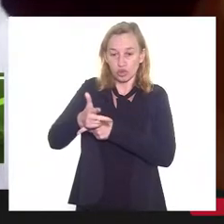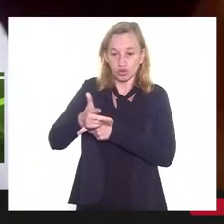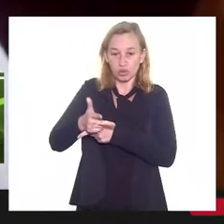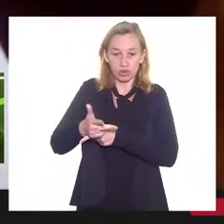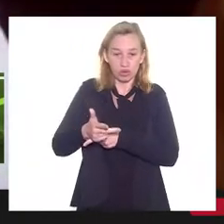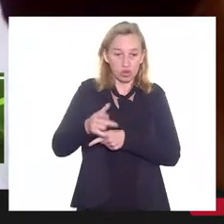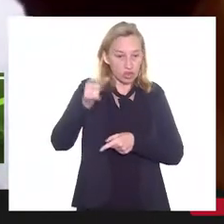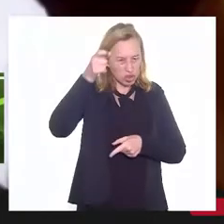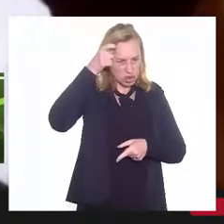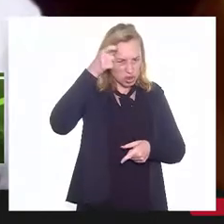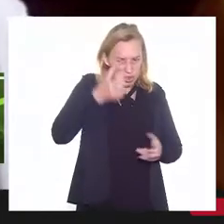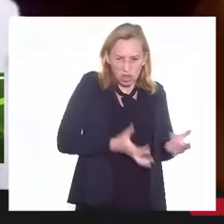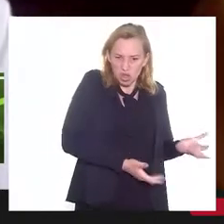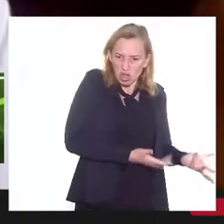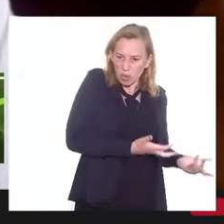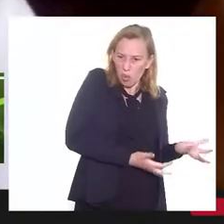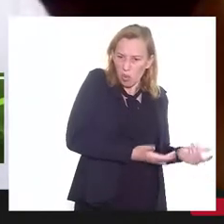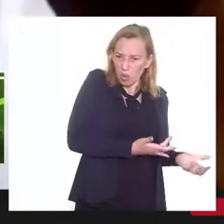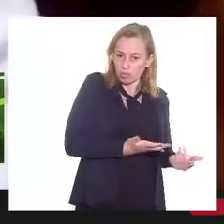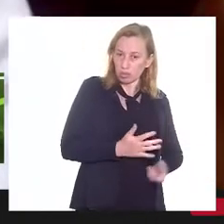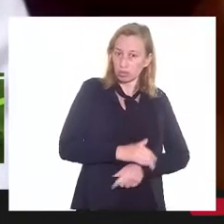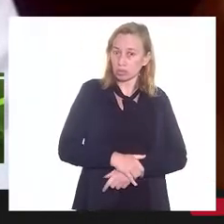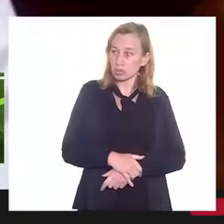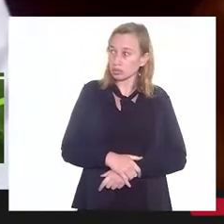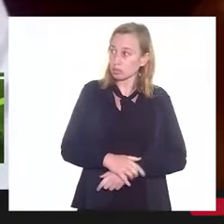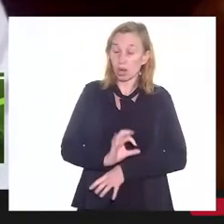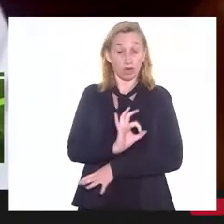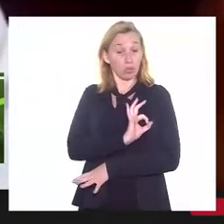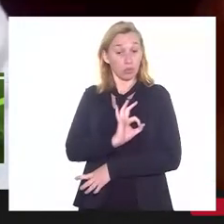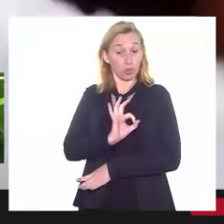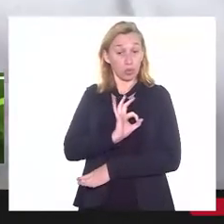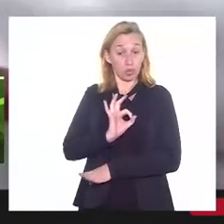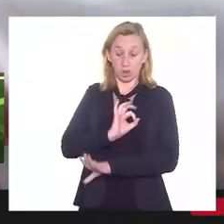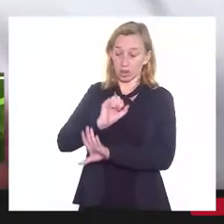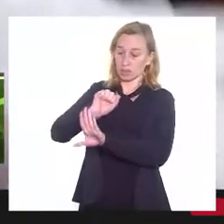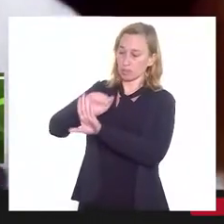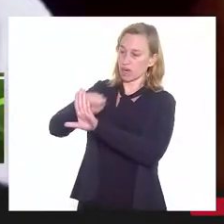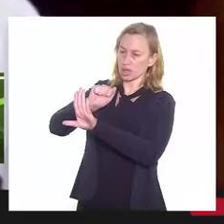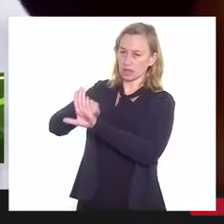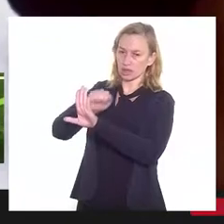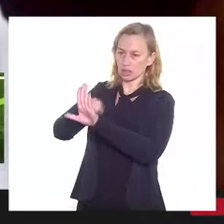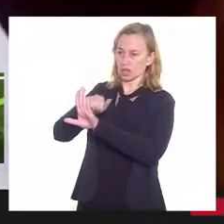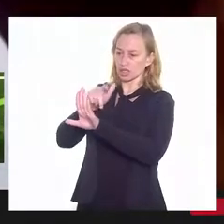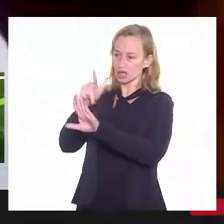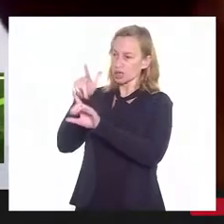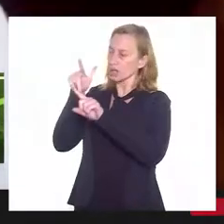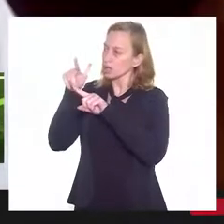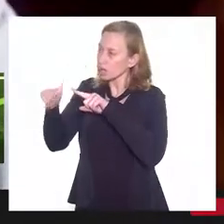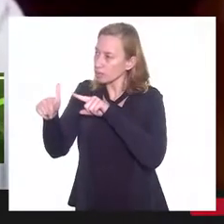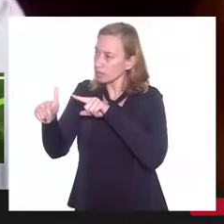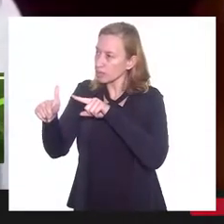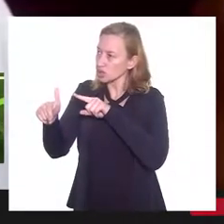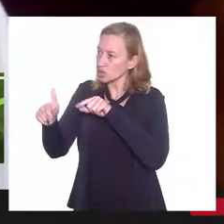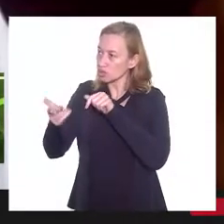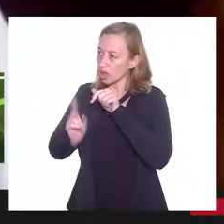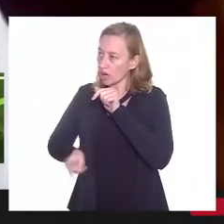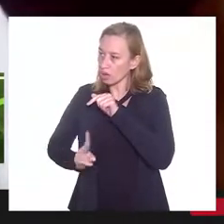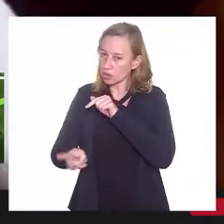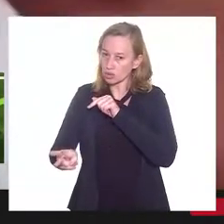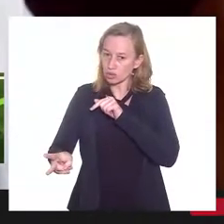demônios demônios entendeu E aí a polícia bateu na porta e impediu a continuidade